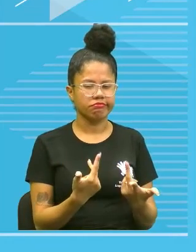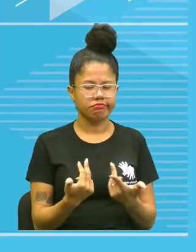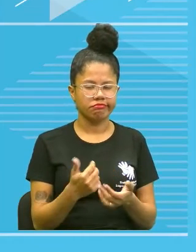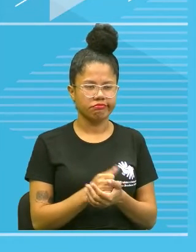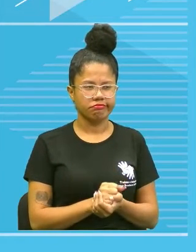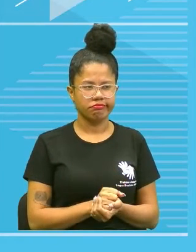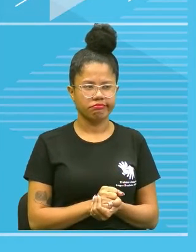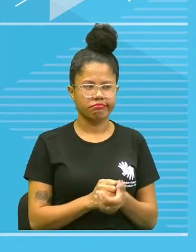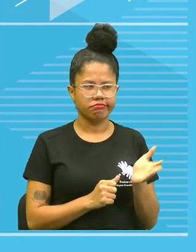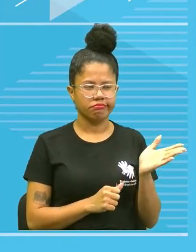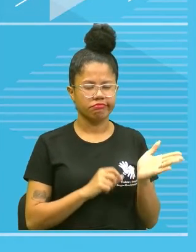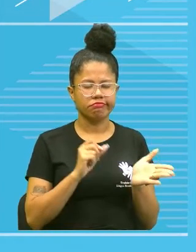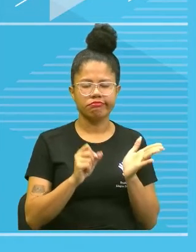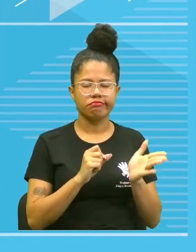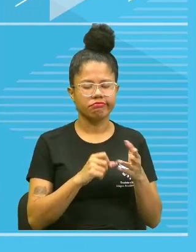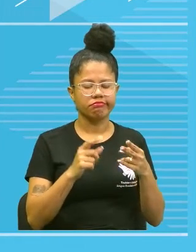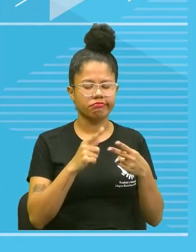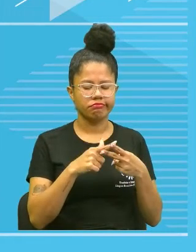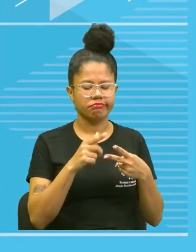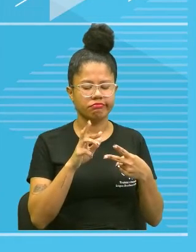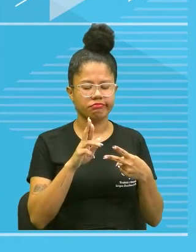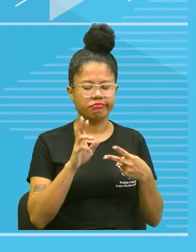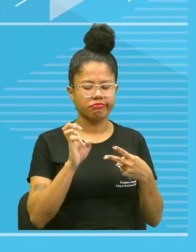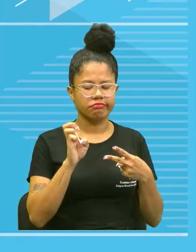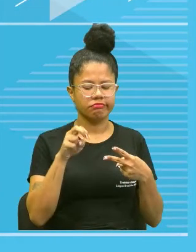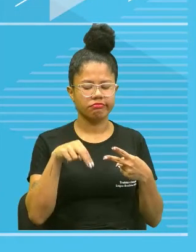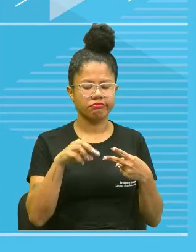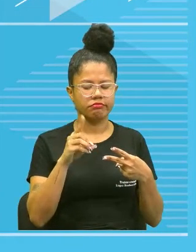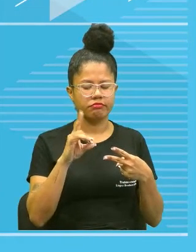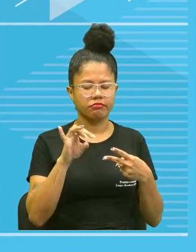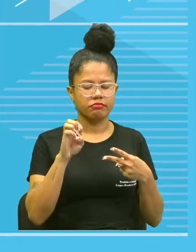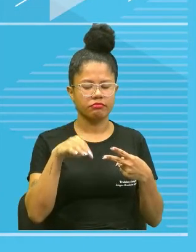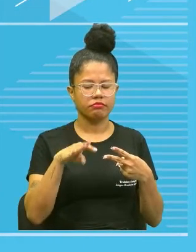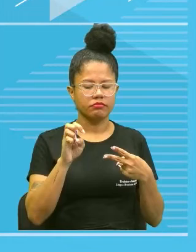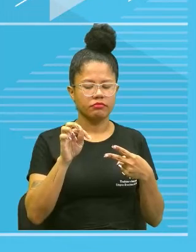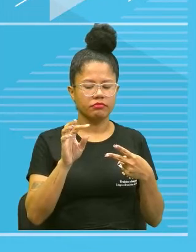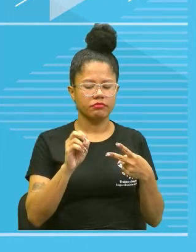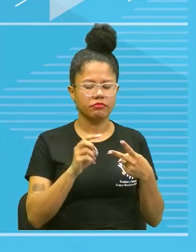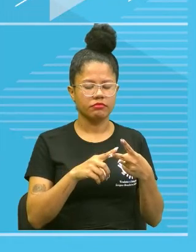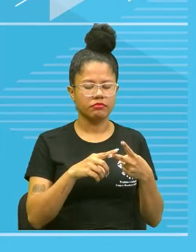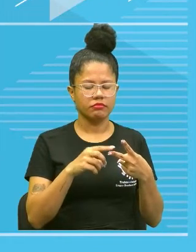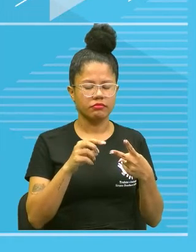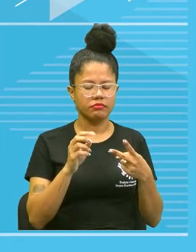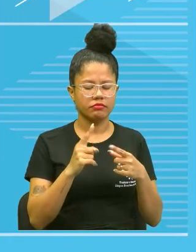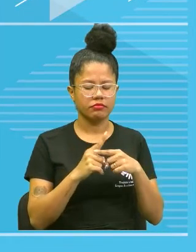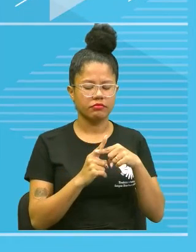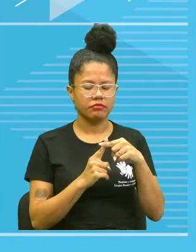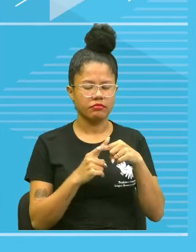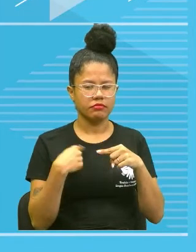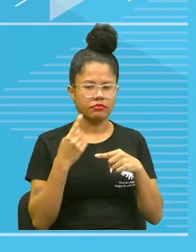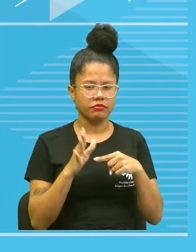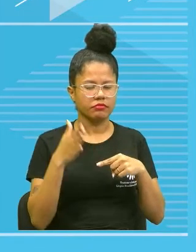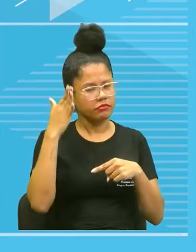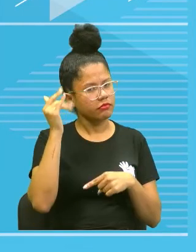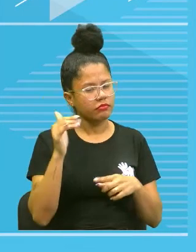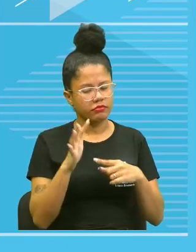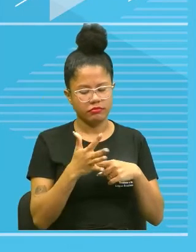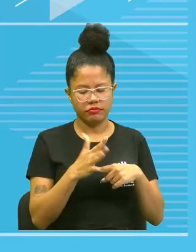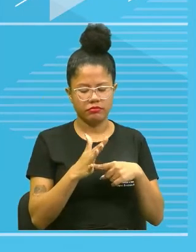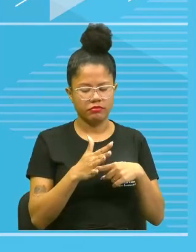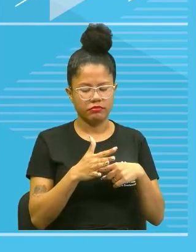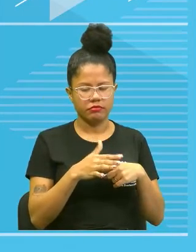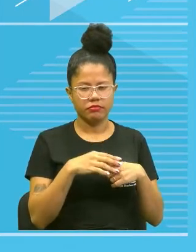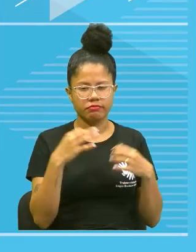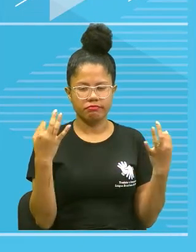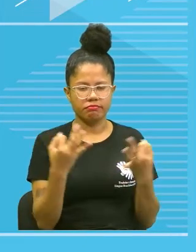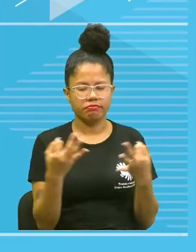E o que é rendimento e o que é temperatura? Bom, a gente sabe que máquinas, elas não são ideais. Elas não continuam com a